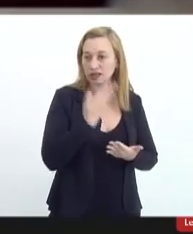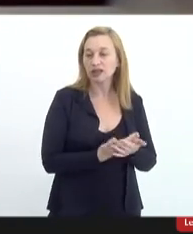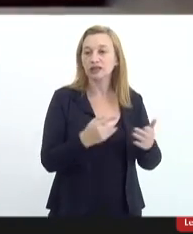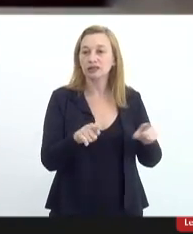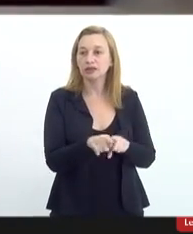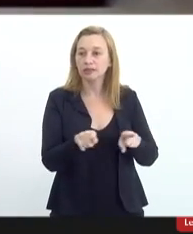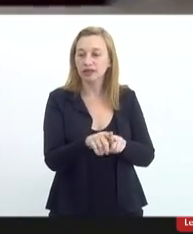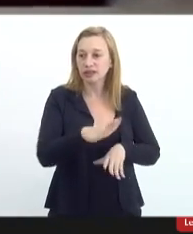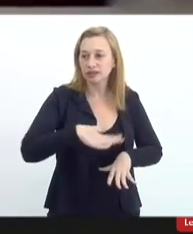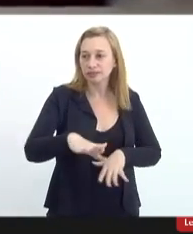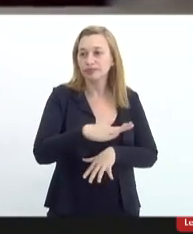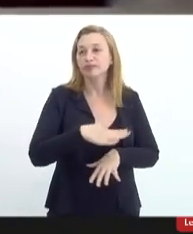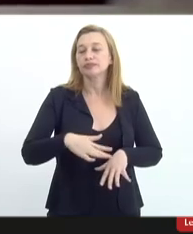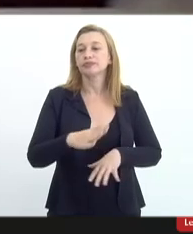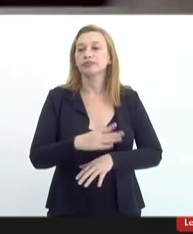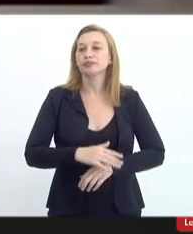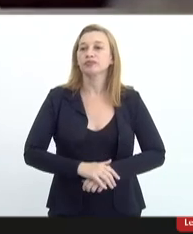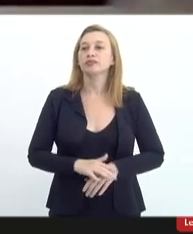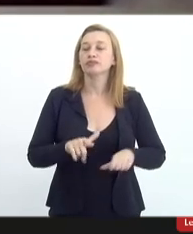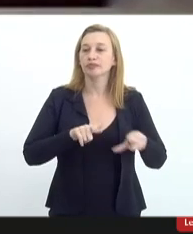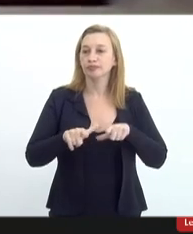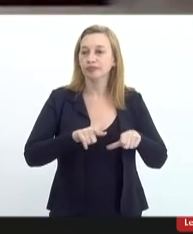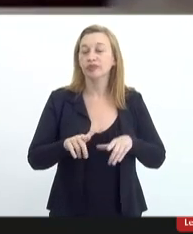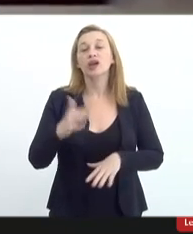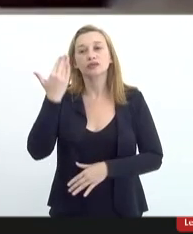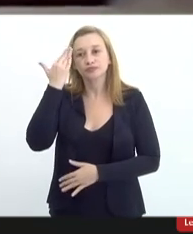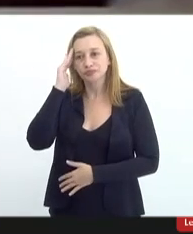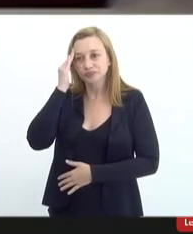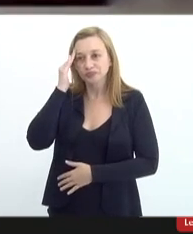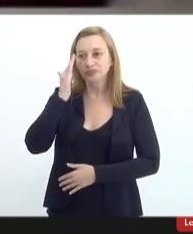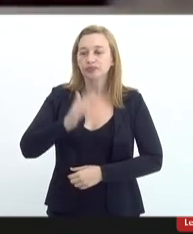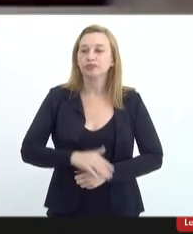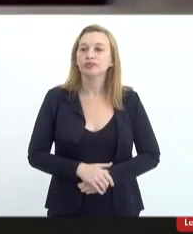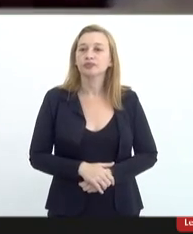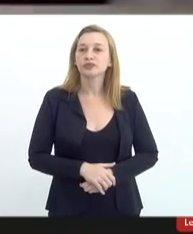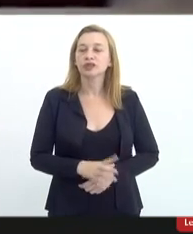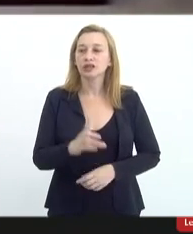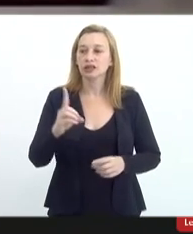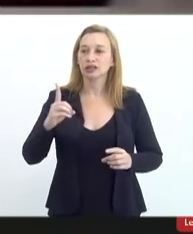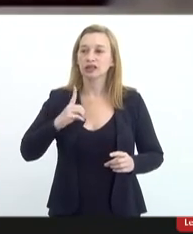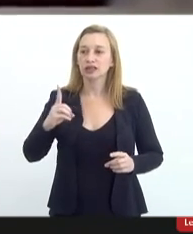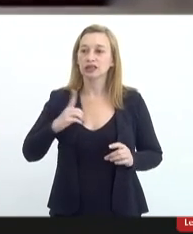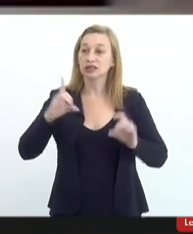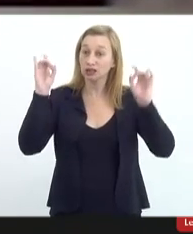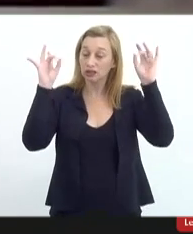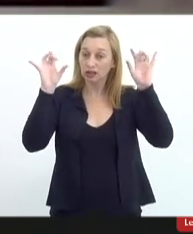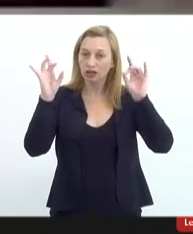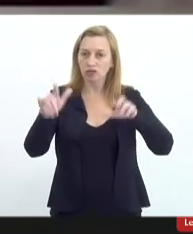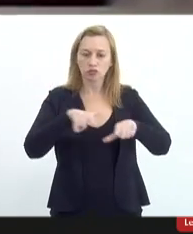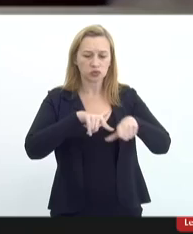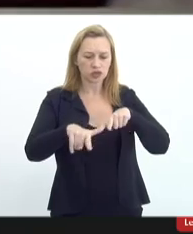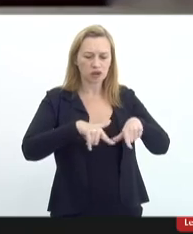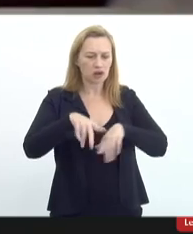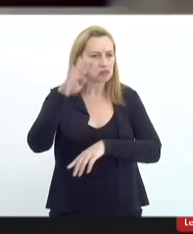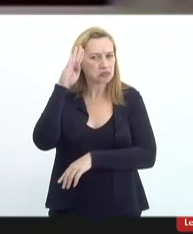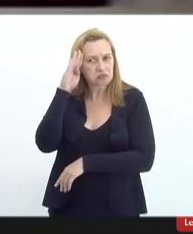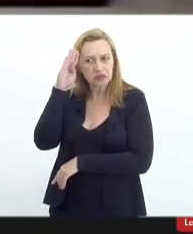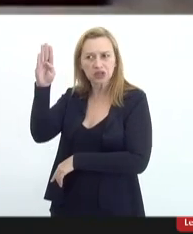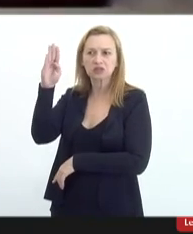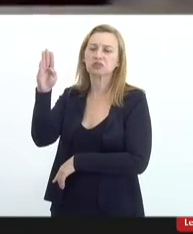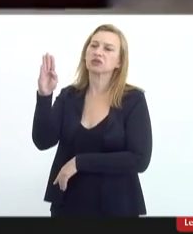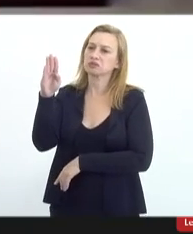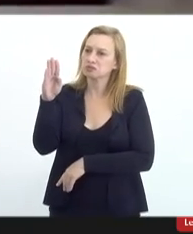trabalho. Entendo que a delegacia especializada, que exerce um trabalho